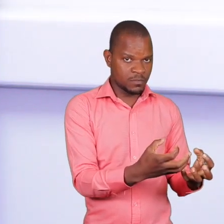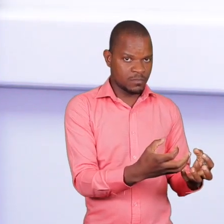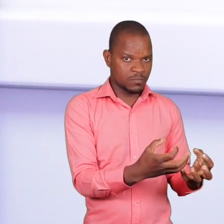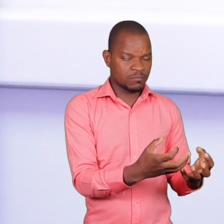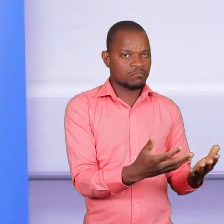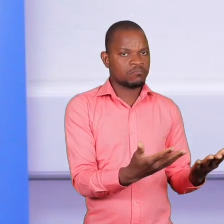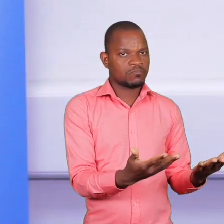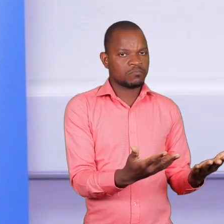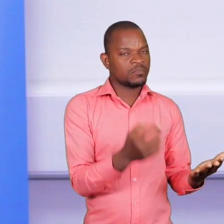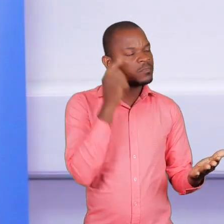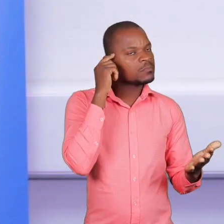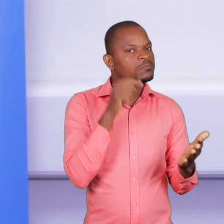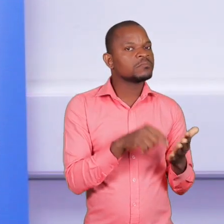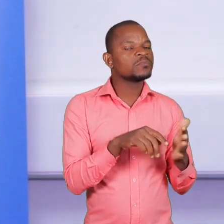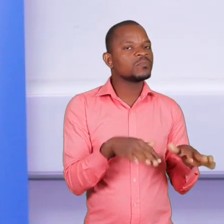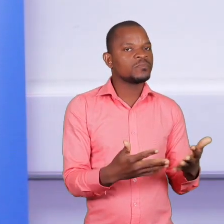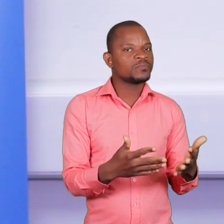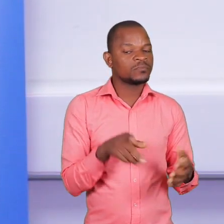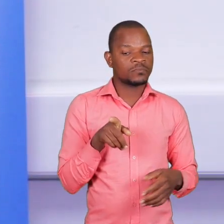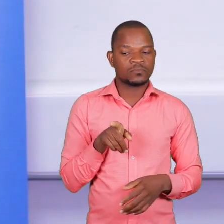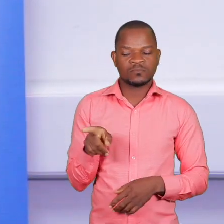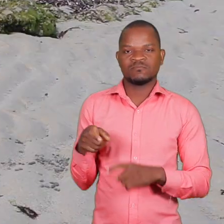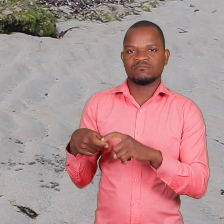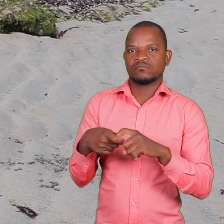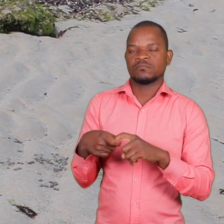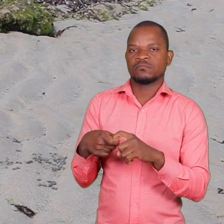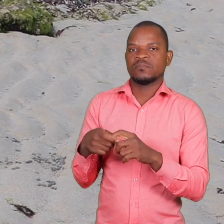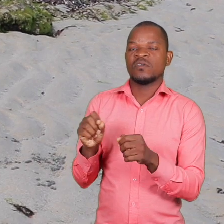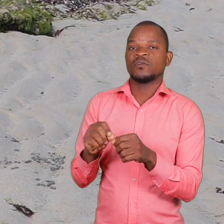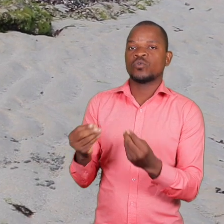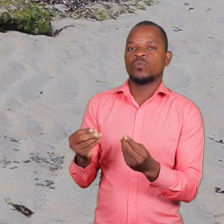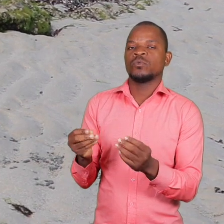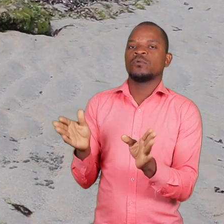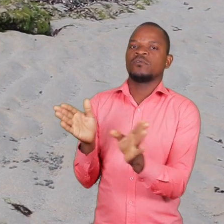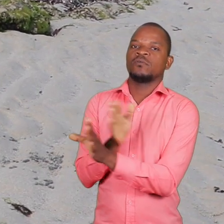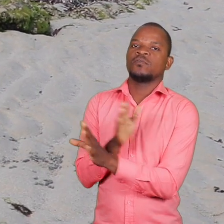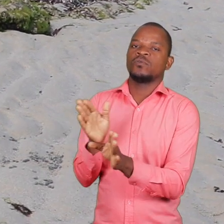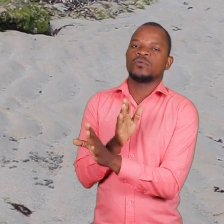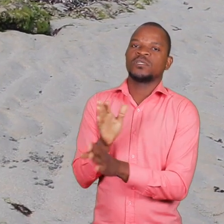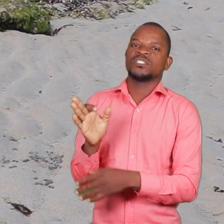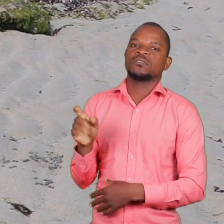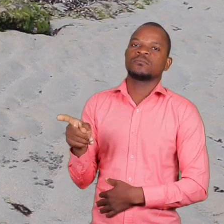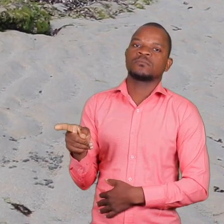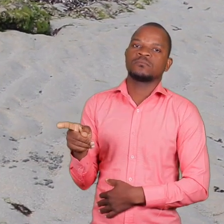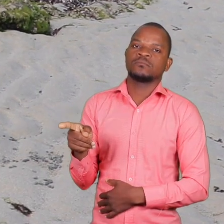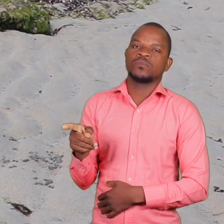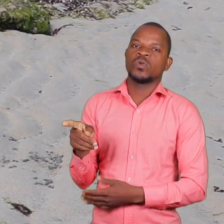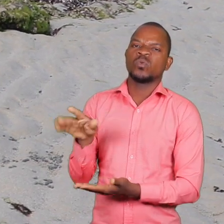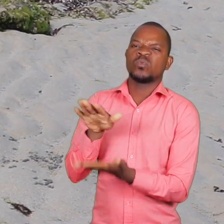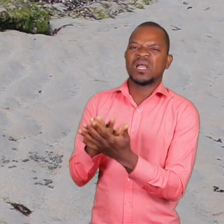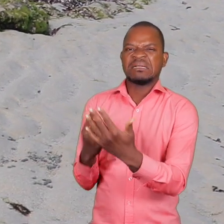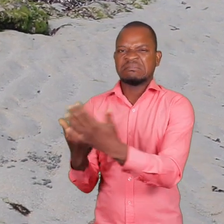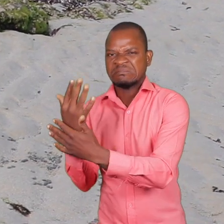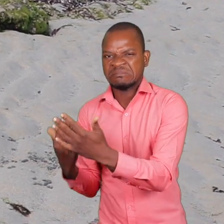que pratica o fecalismo a céu aberto. Portanto, vai ao mato para satisfazer as